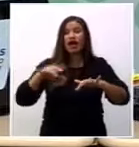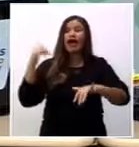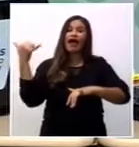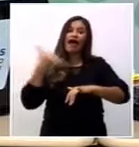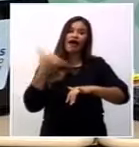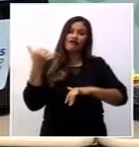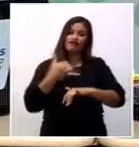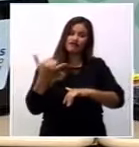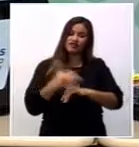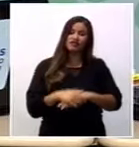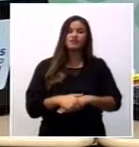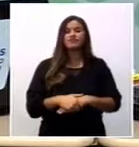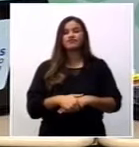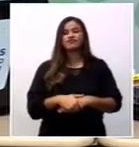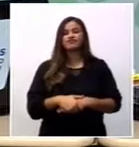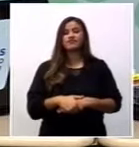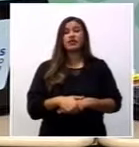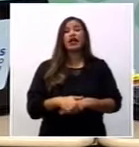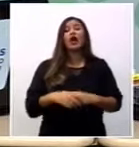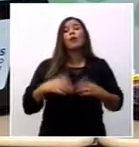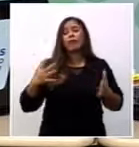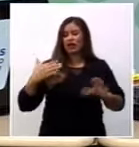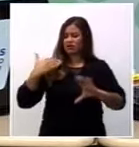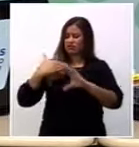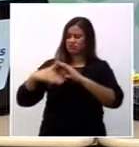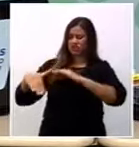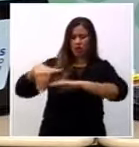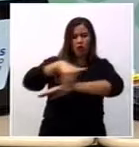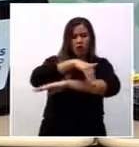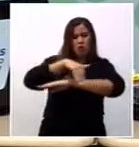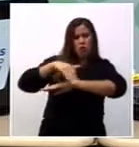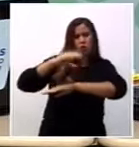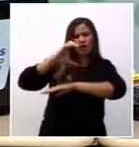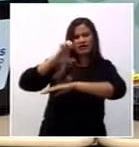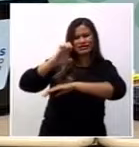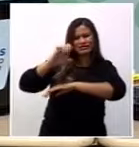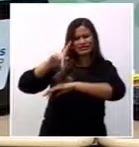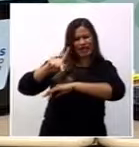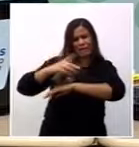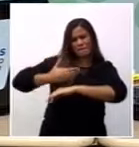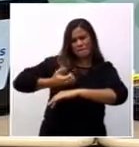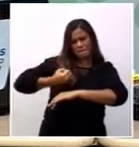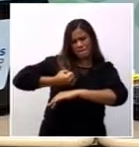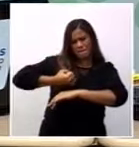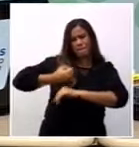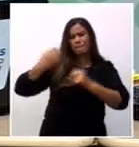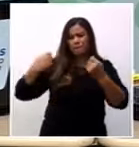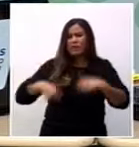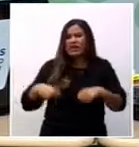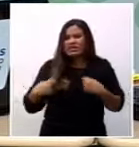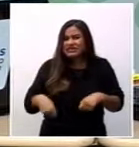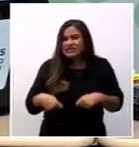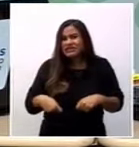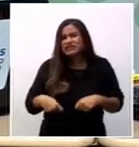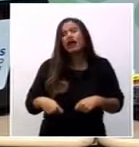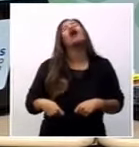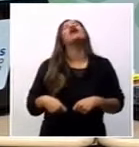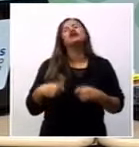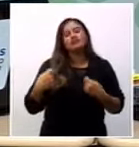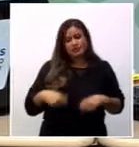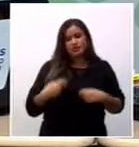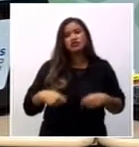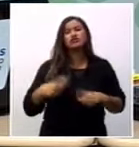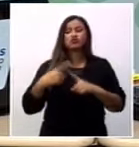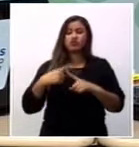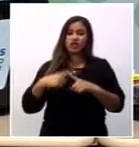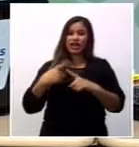com o número do seu do seu CEP? Porque você vai receber mensagens da sua região. Né?